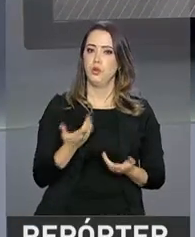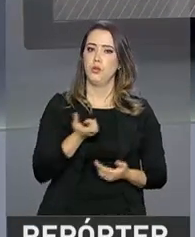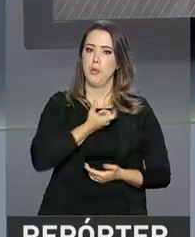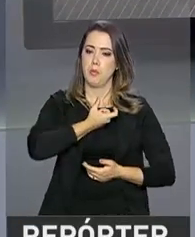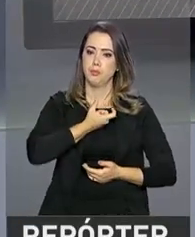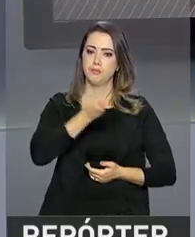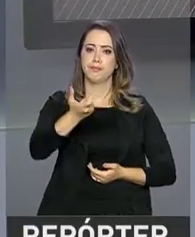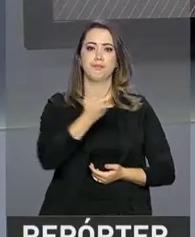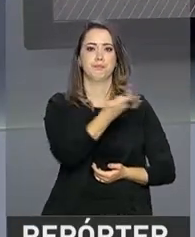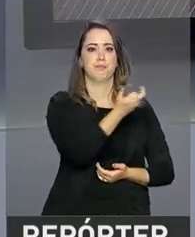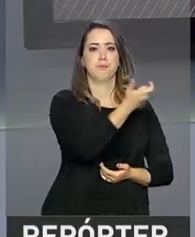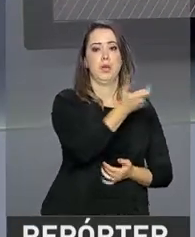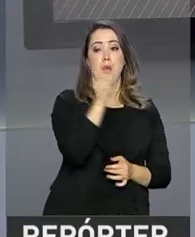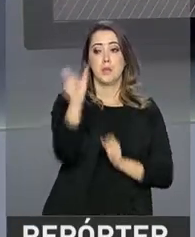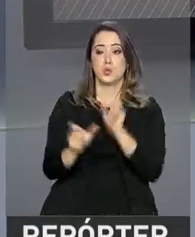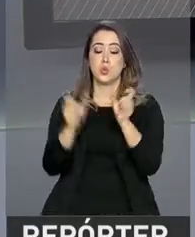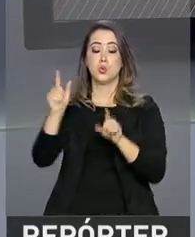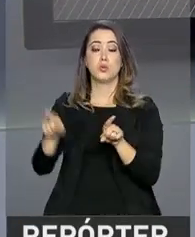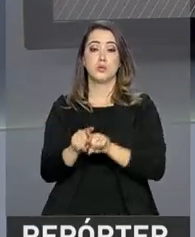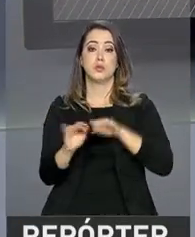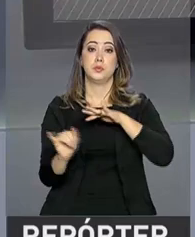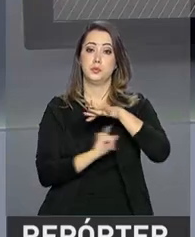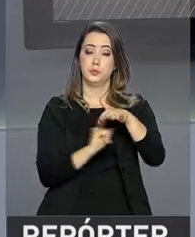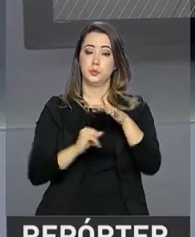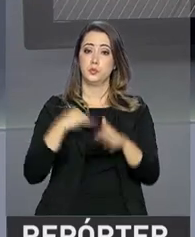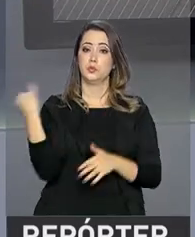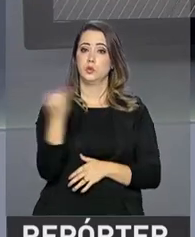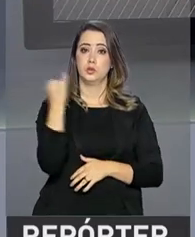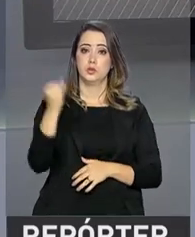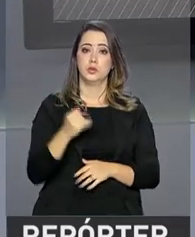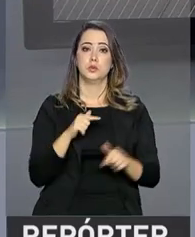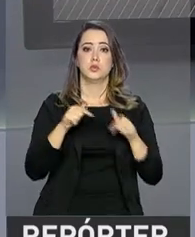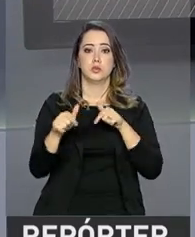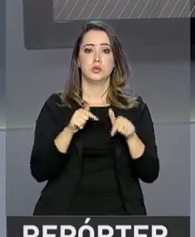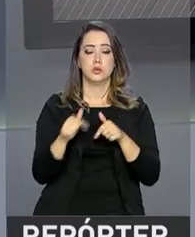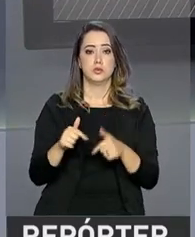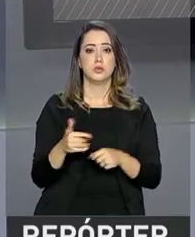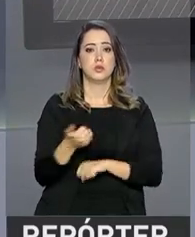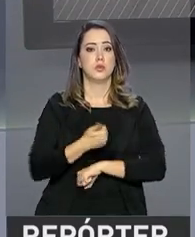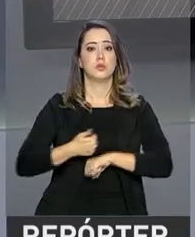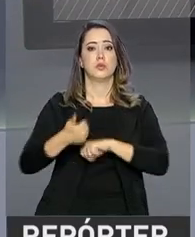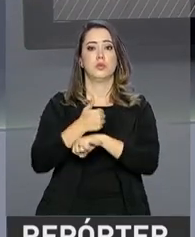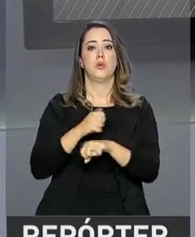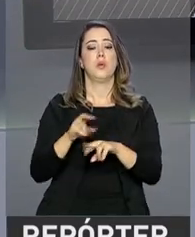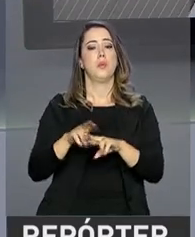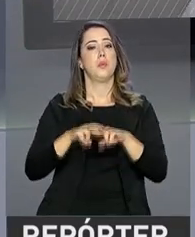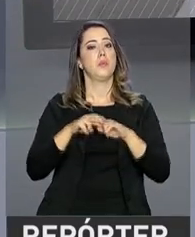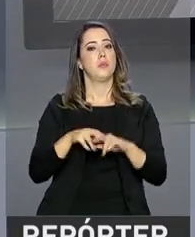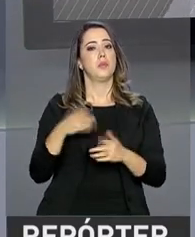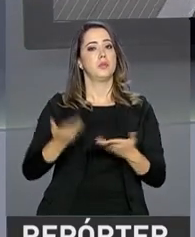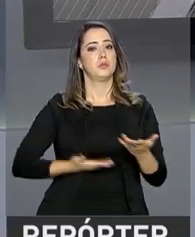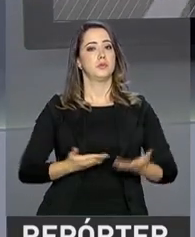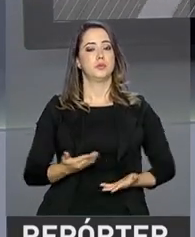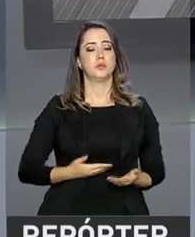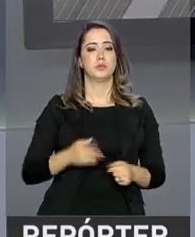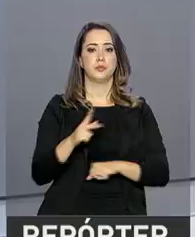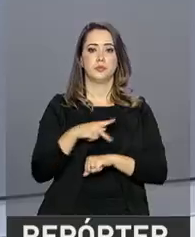Naval a pessoas e instituições que se destacaram no exercício da profissão ou pelos serviços prestados ao